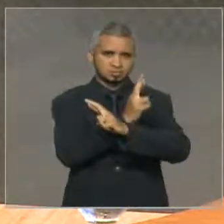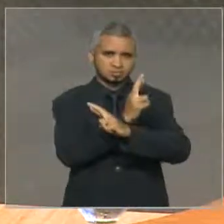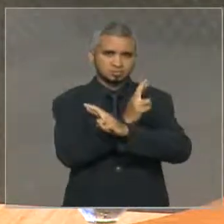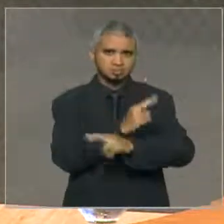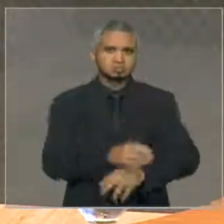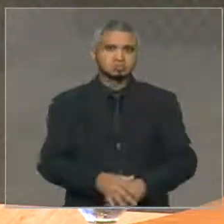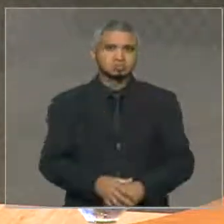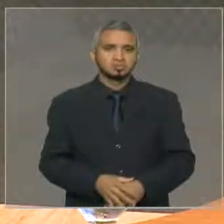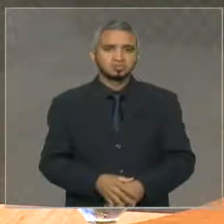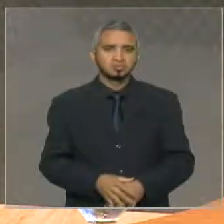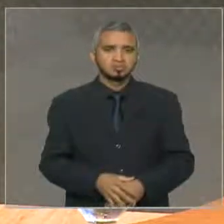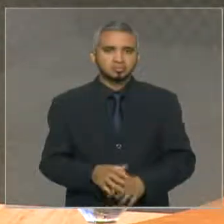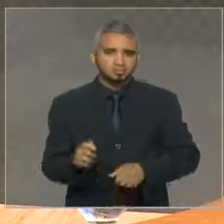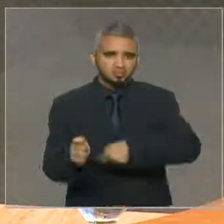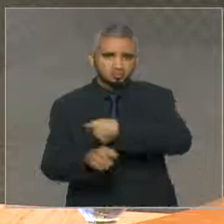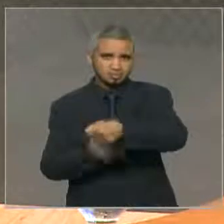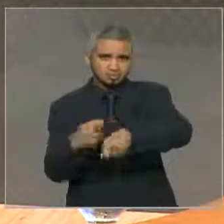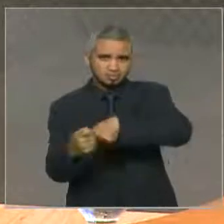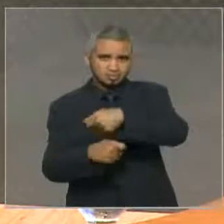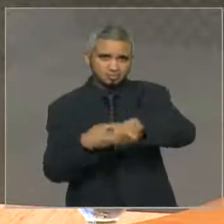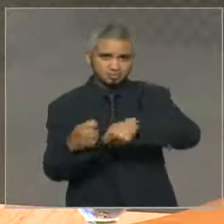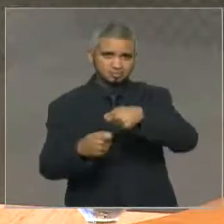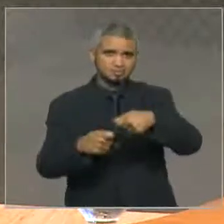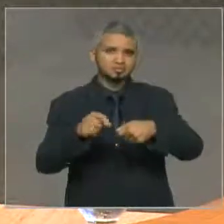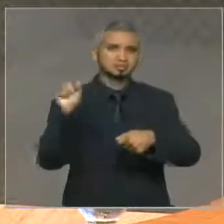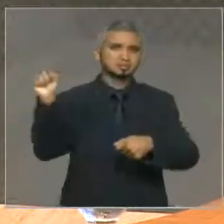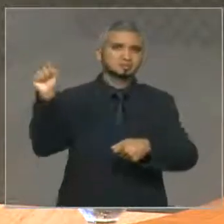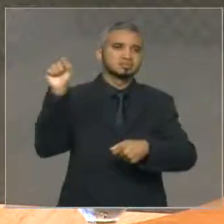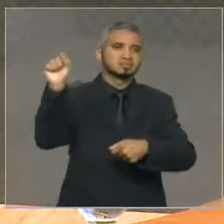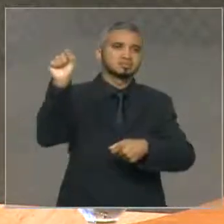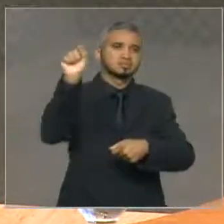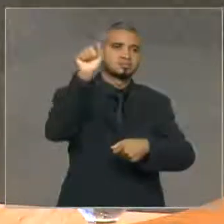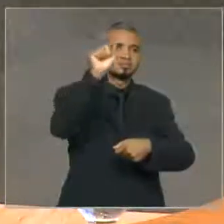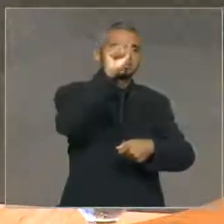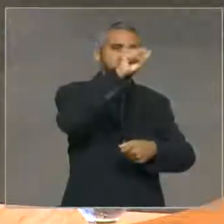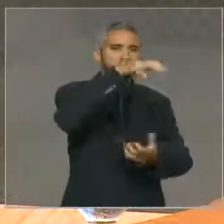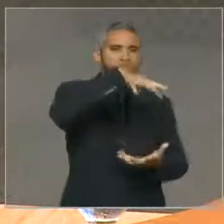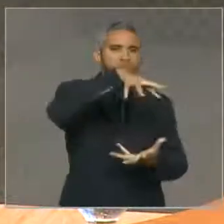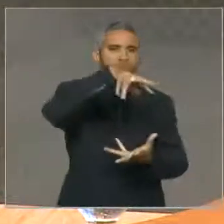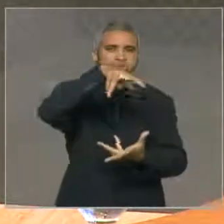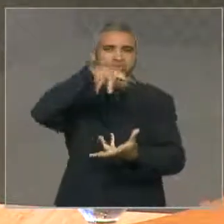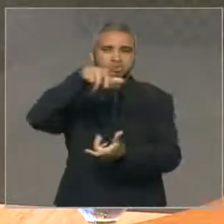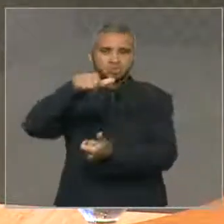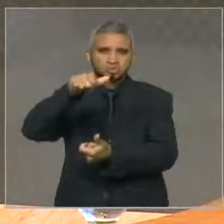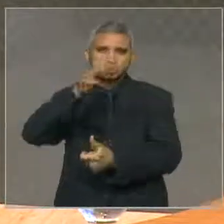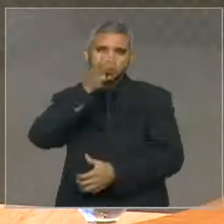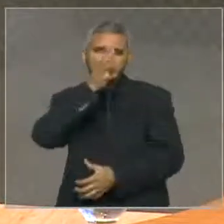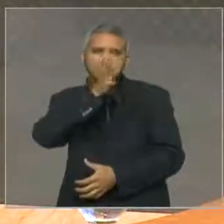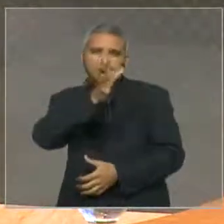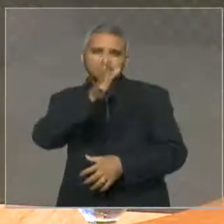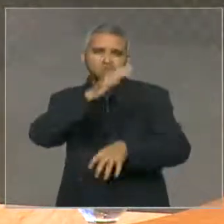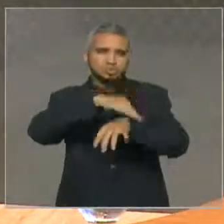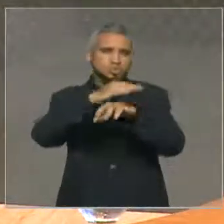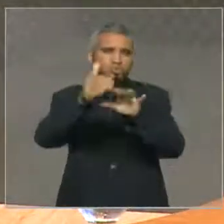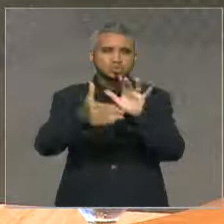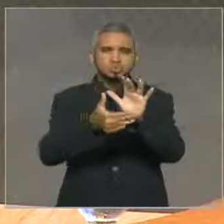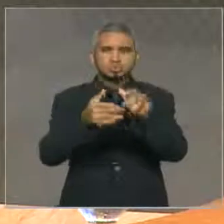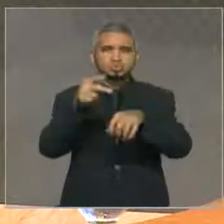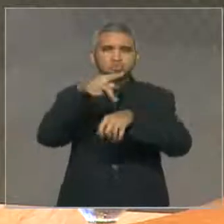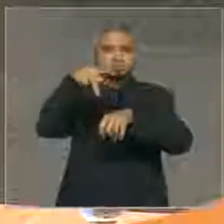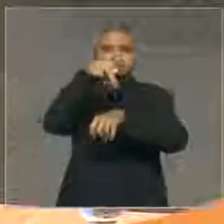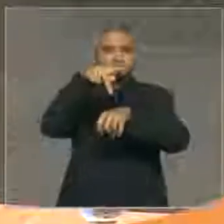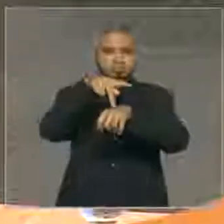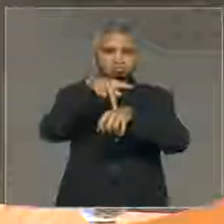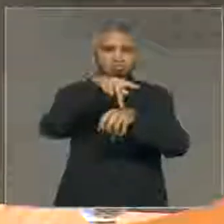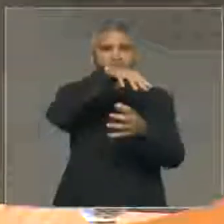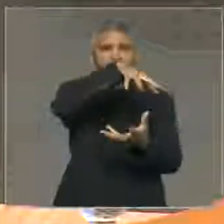e administradores de várias organizações internacionais, de quase todos os países do mundo.